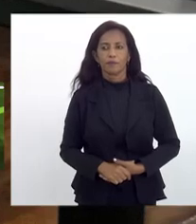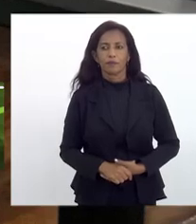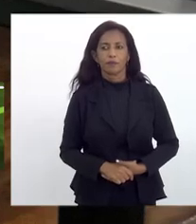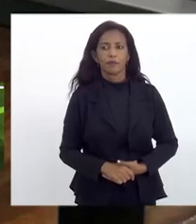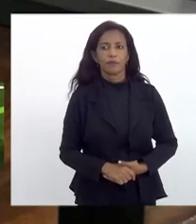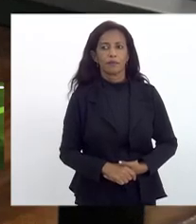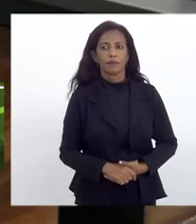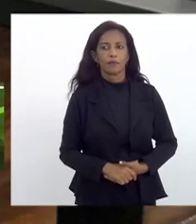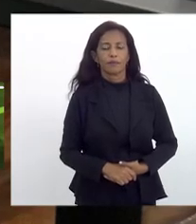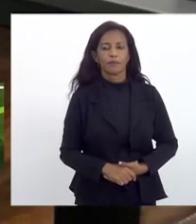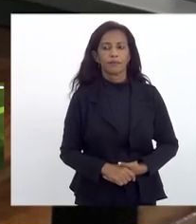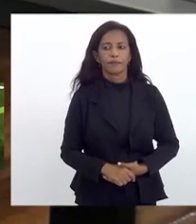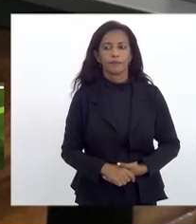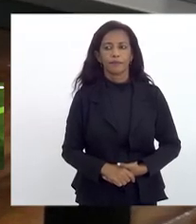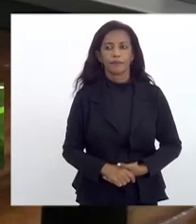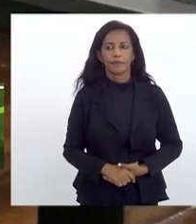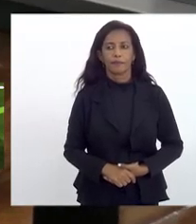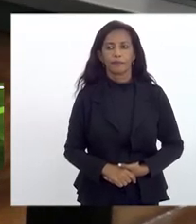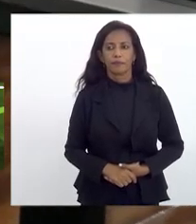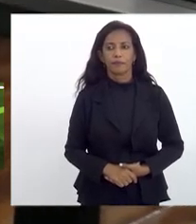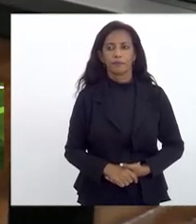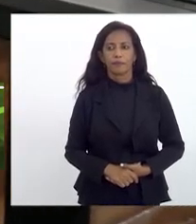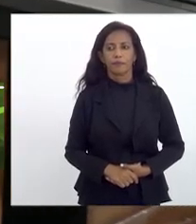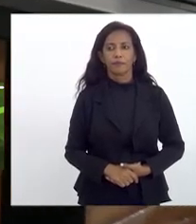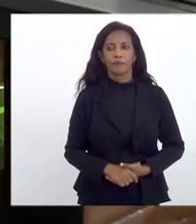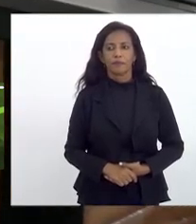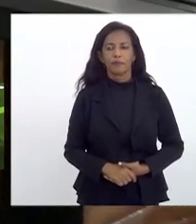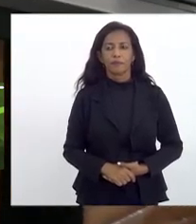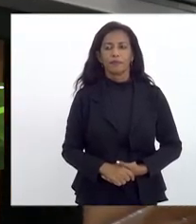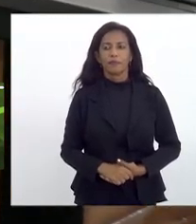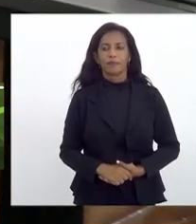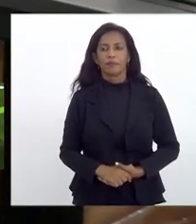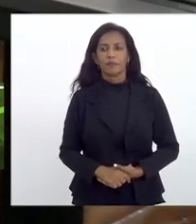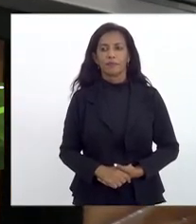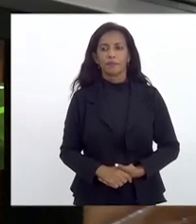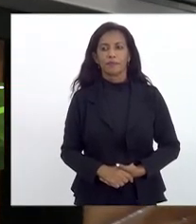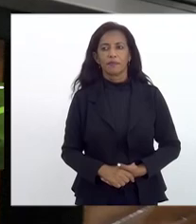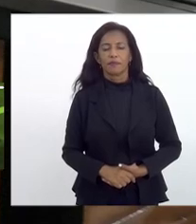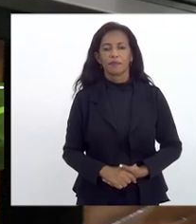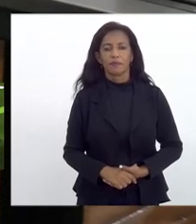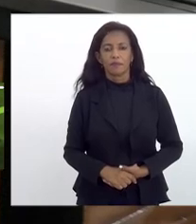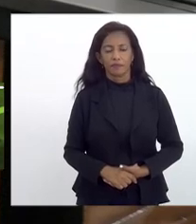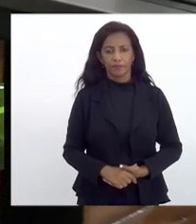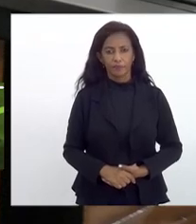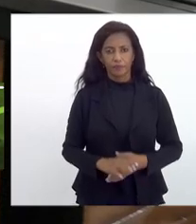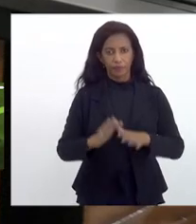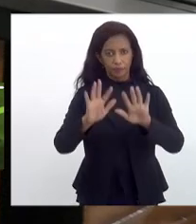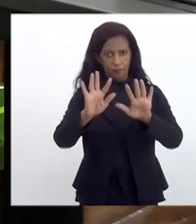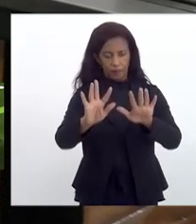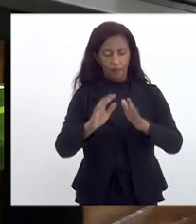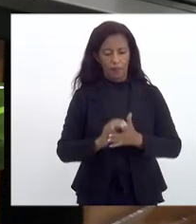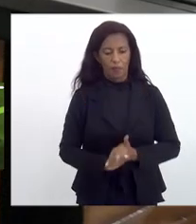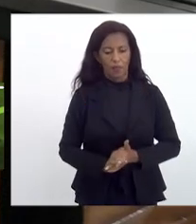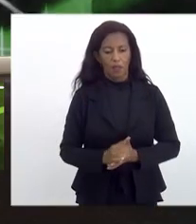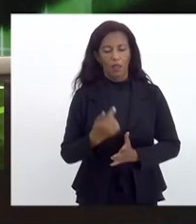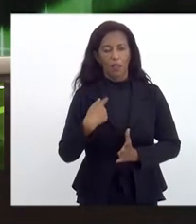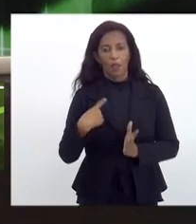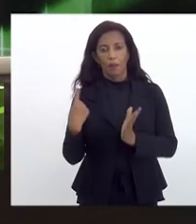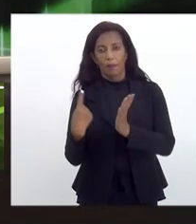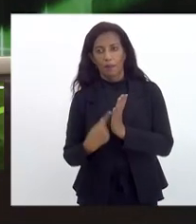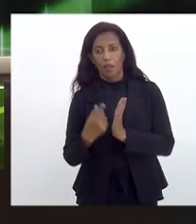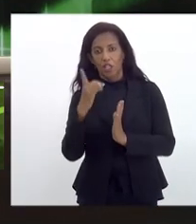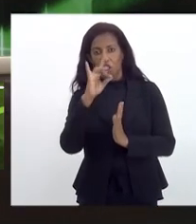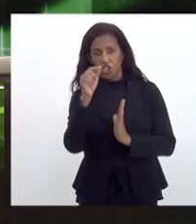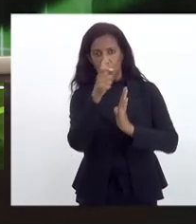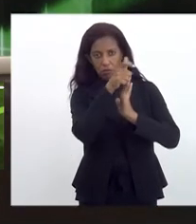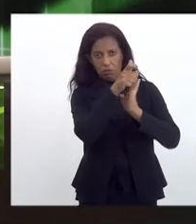O senhor tem que entregar até o início do 10 de outubro. Então, olha só, eu fiz um calendário deputado Luiz porque a